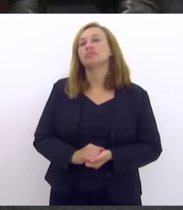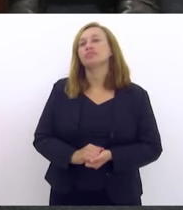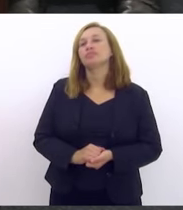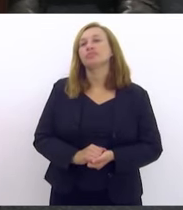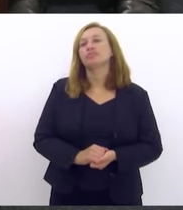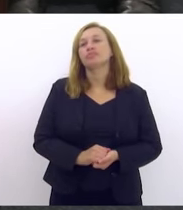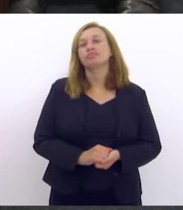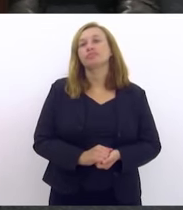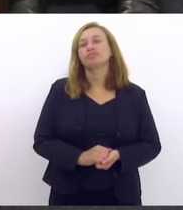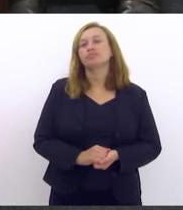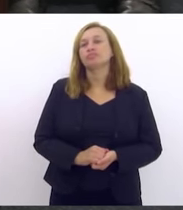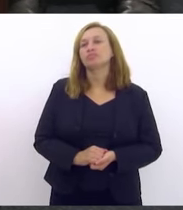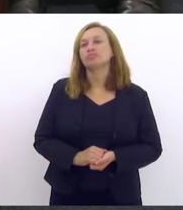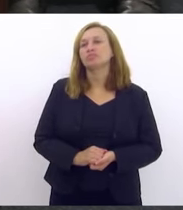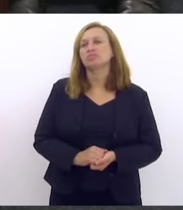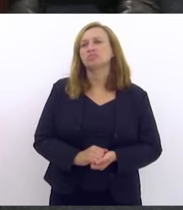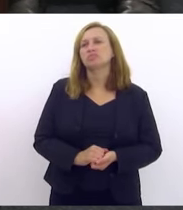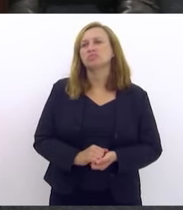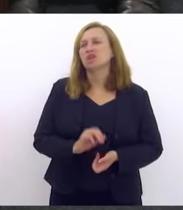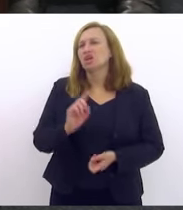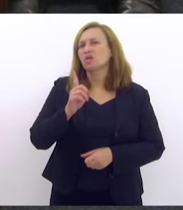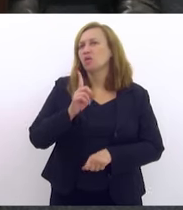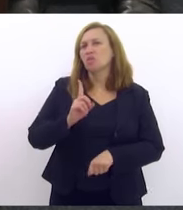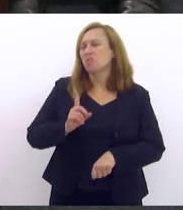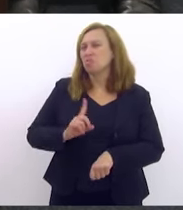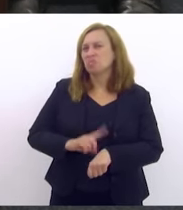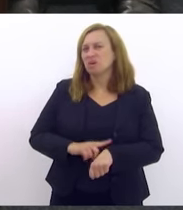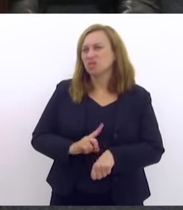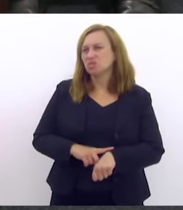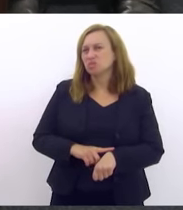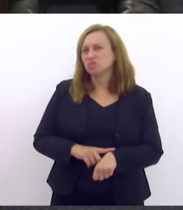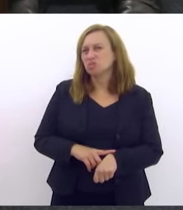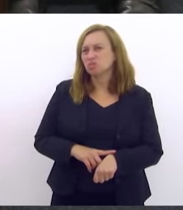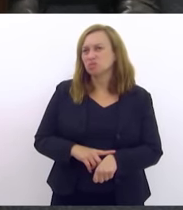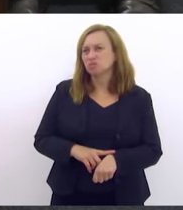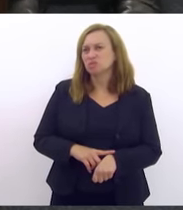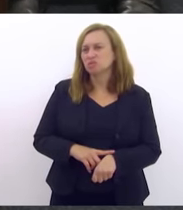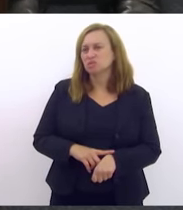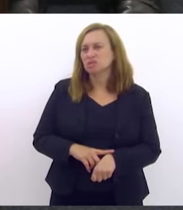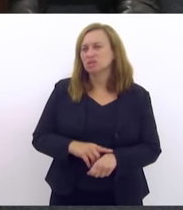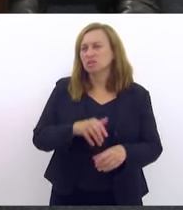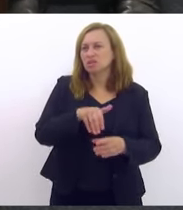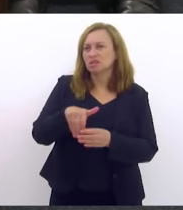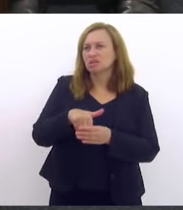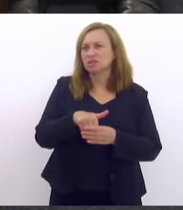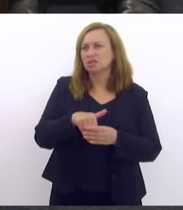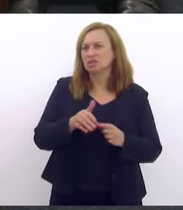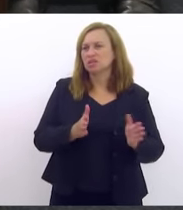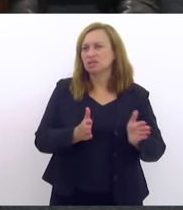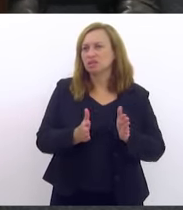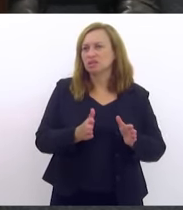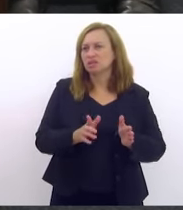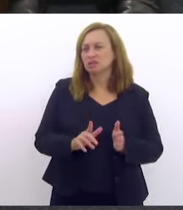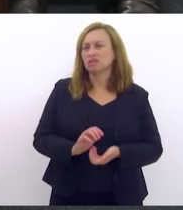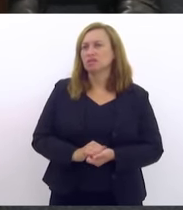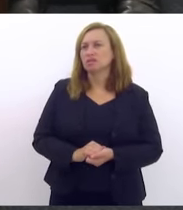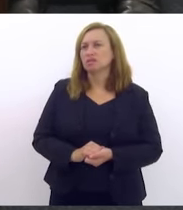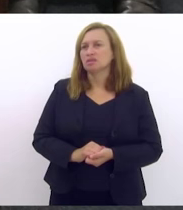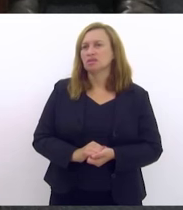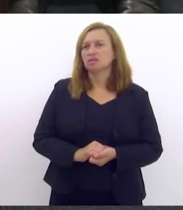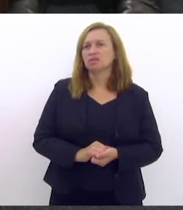que não é esse o momento de nós anteciparmos as eleições municipais. Eu